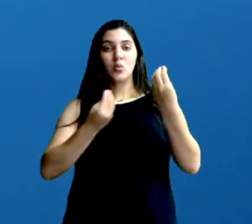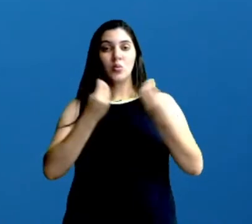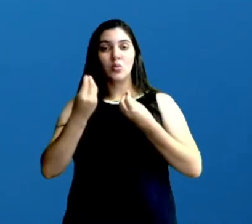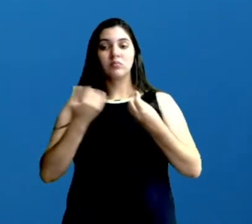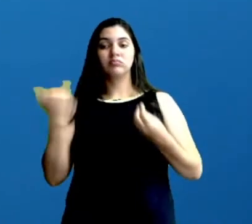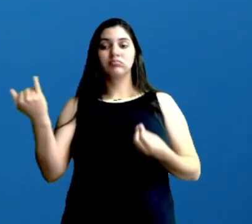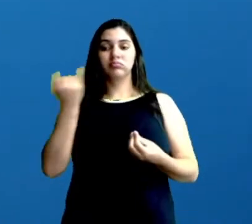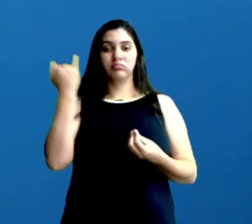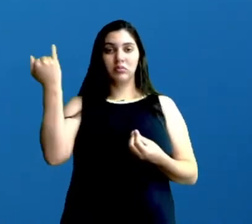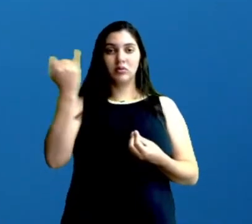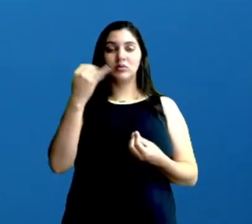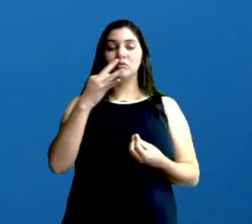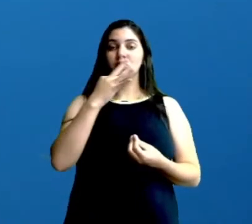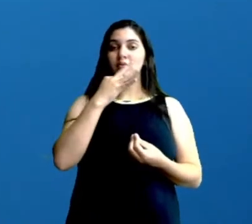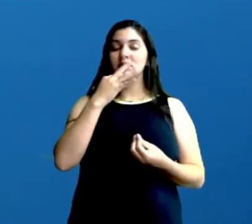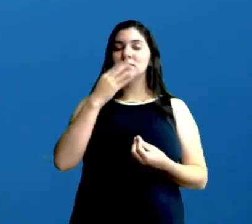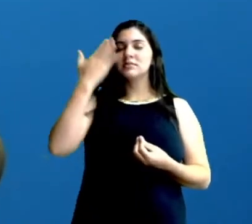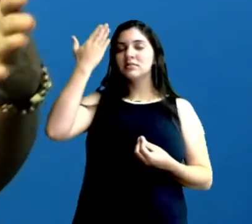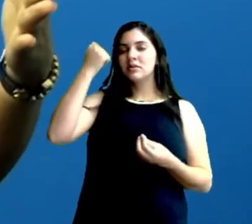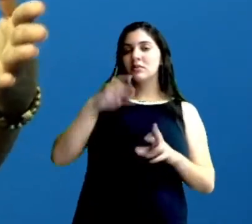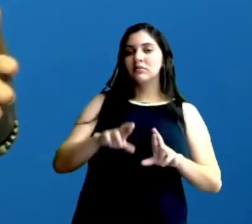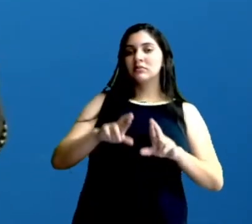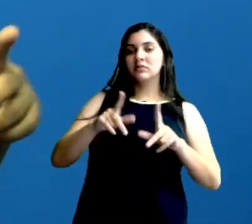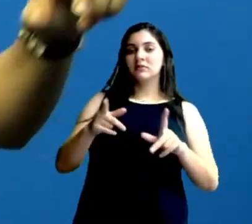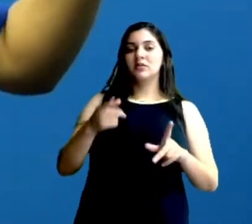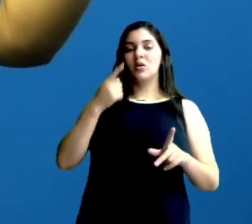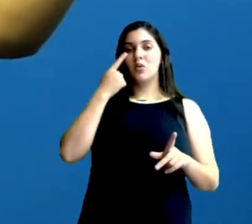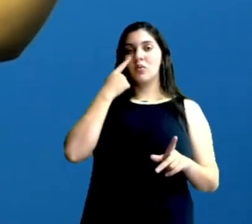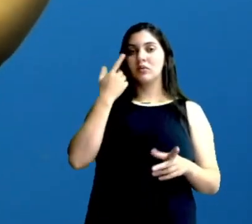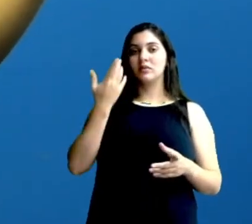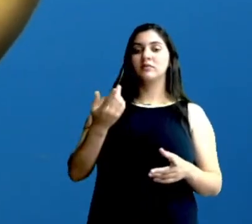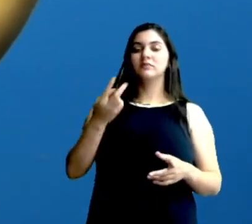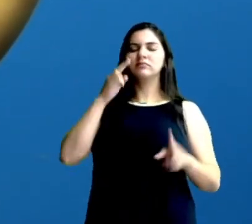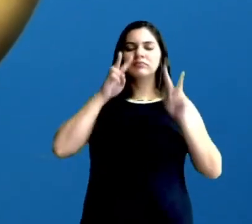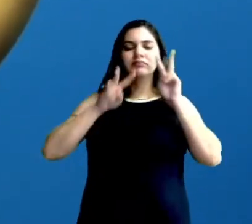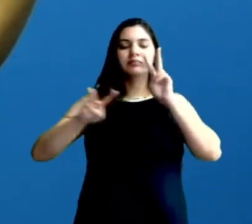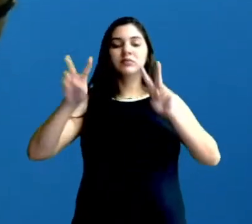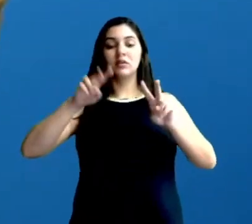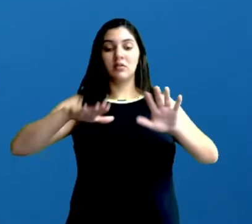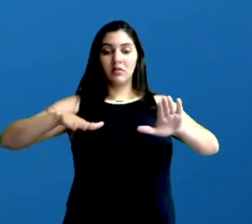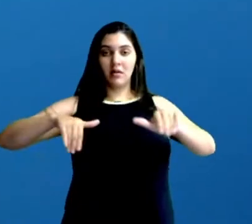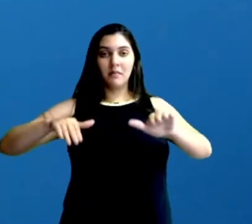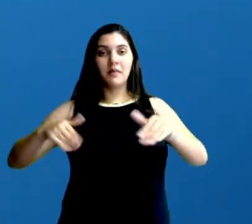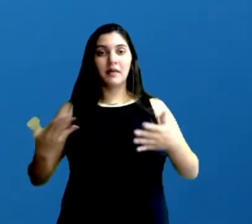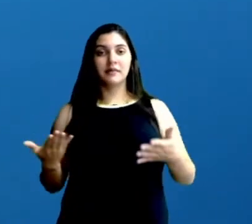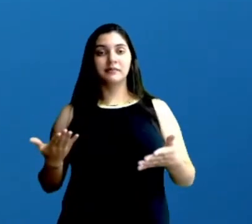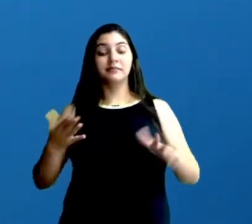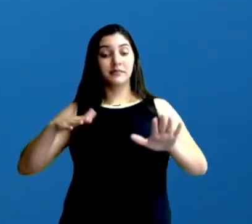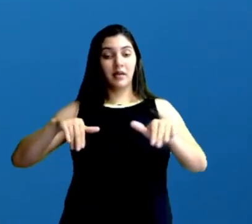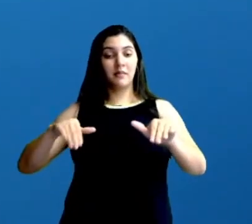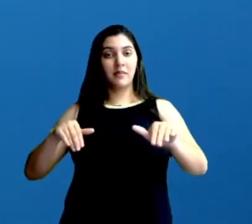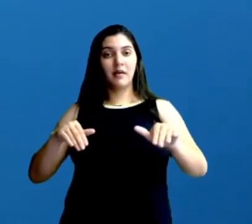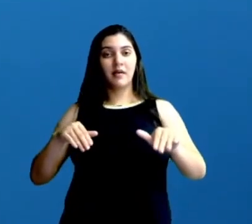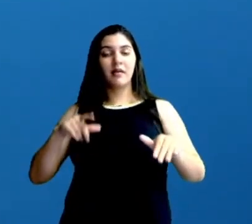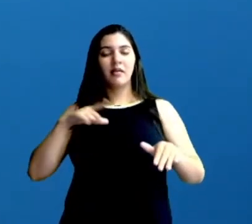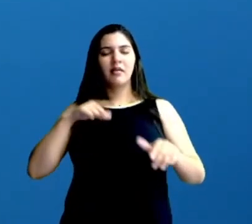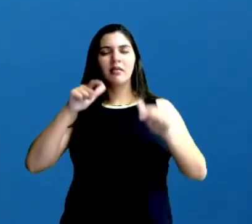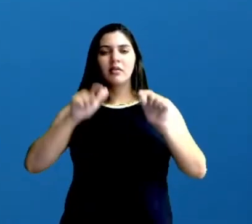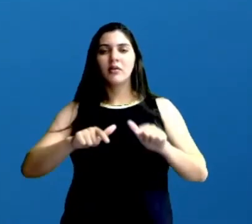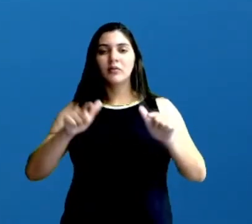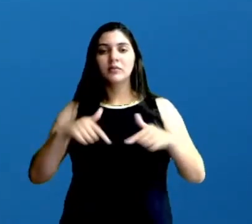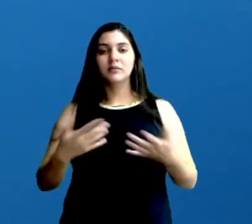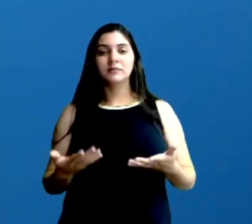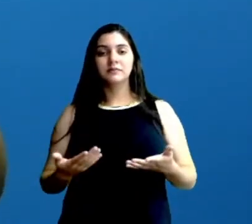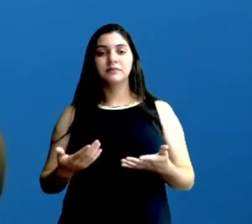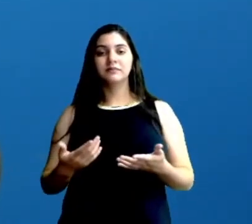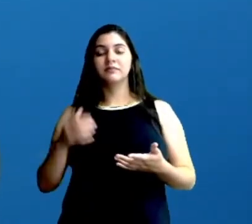gente conhecer um pouquinho isso, saber diferenciar, né? Ora, a gente viu as praias agora, e as praias fazem parte de onde, gente?